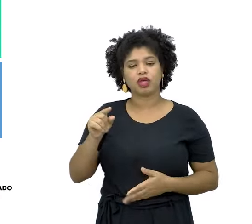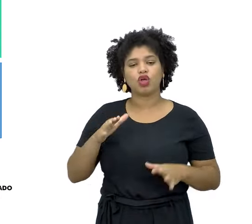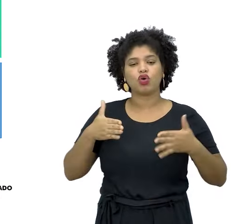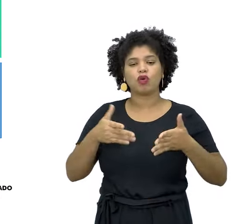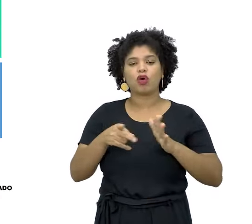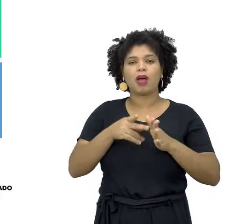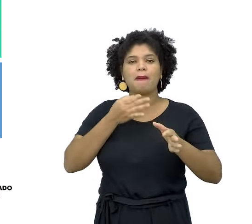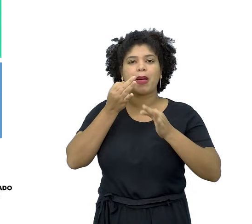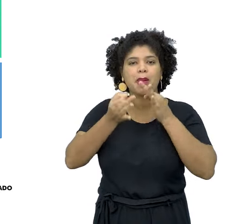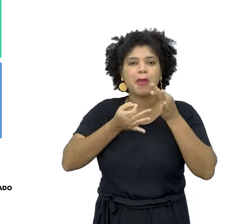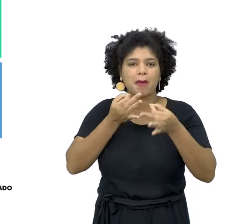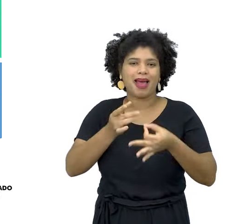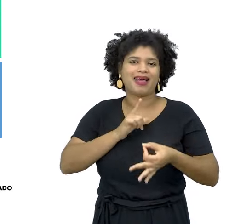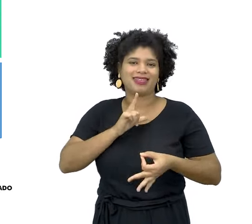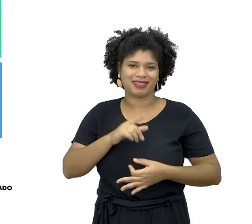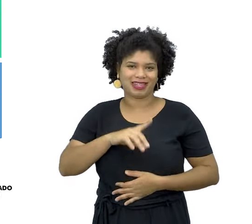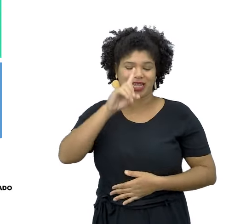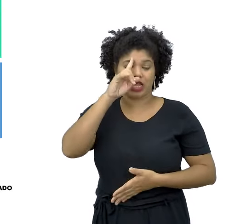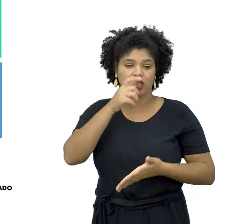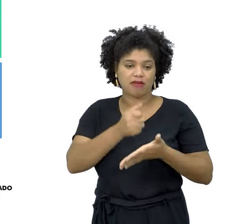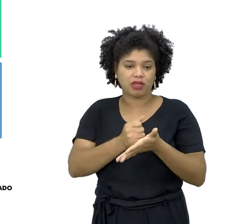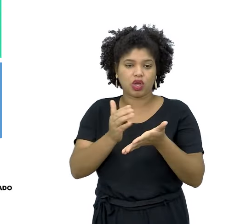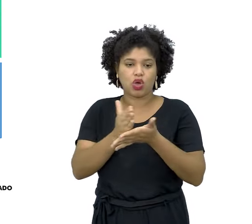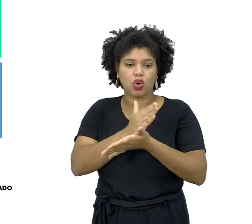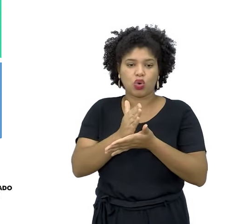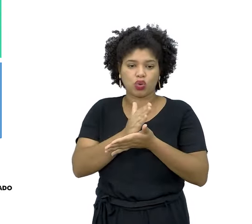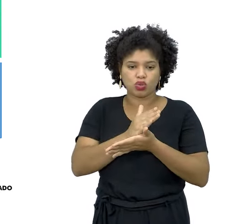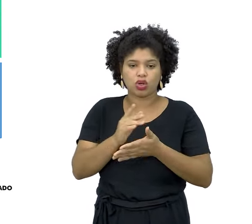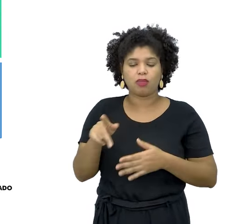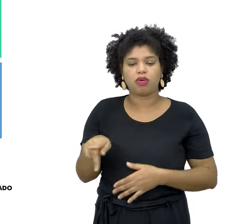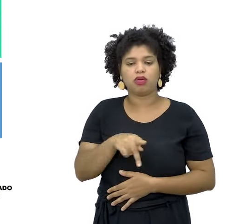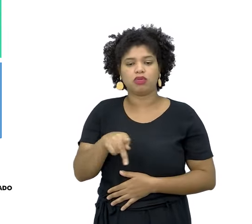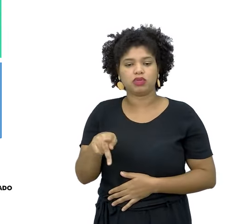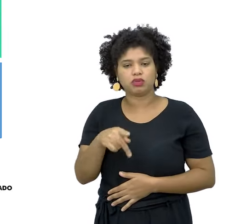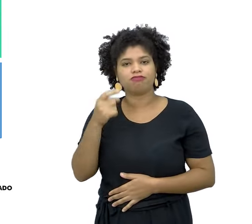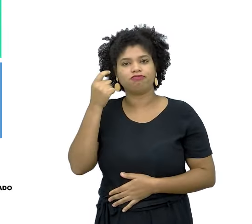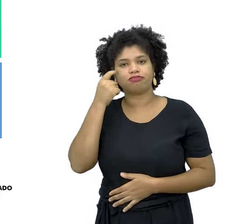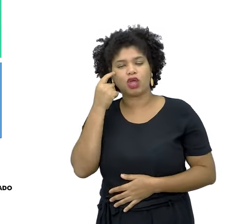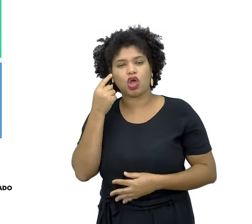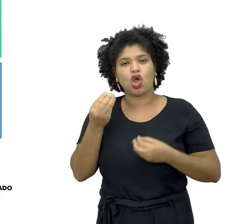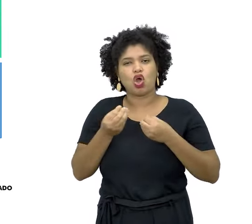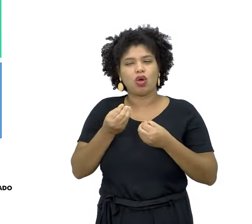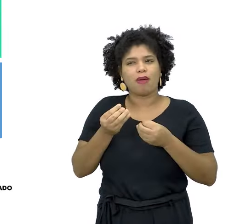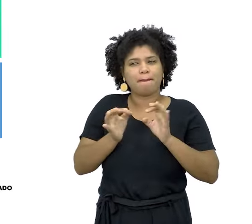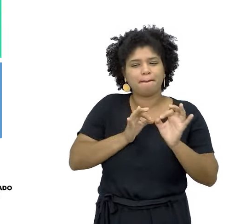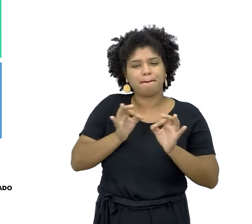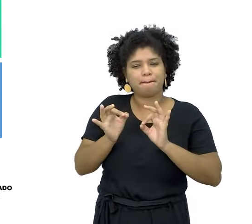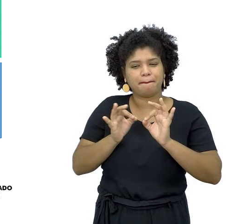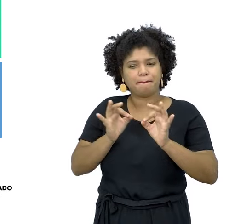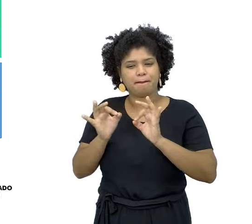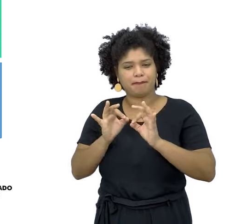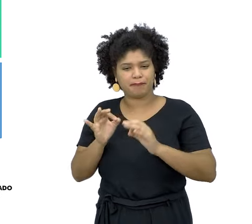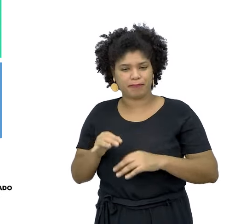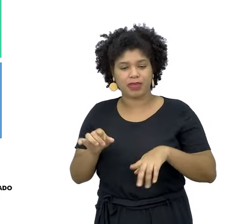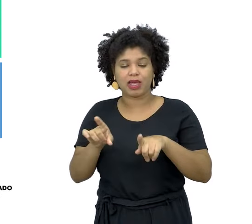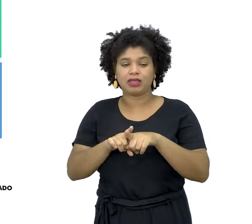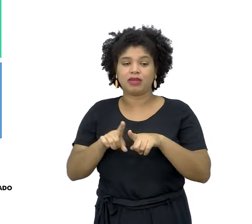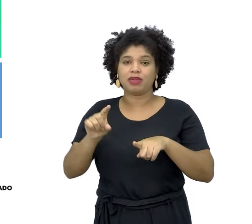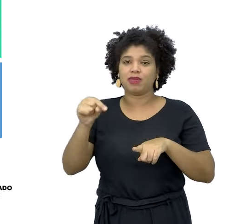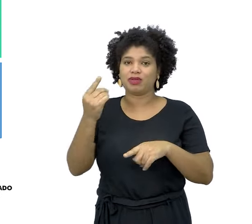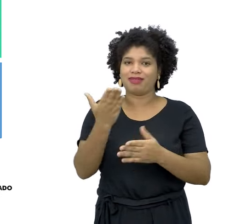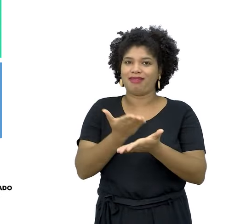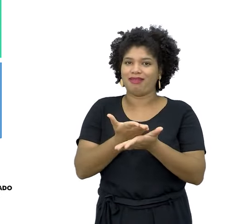na argumentação. Definir indicadores para que o professor reflita sobre seu planejamento e depois sobre sua